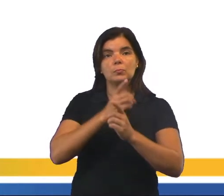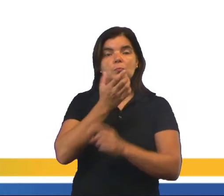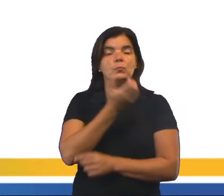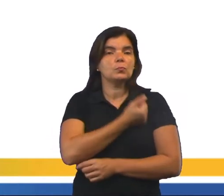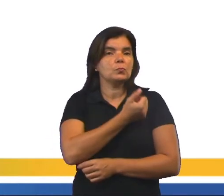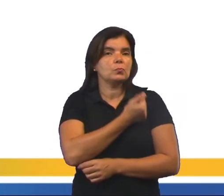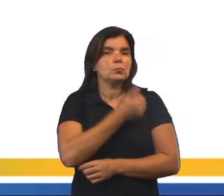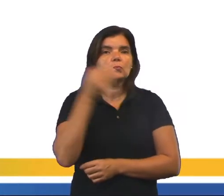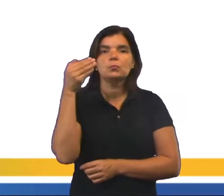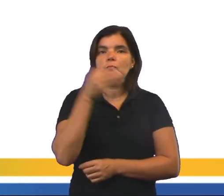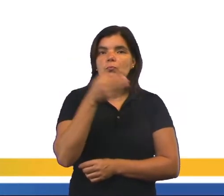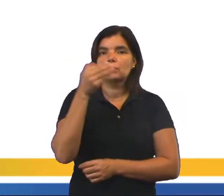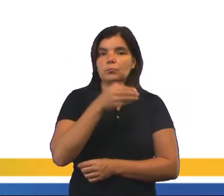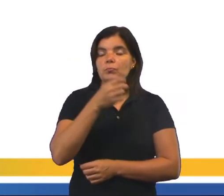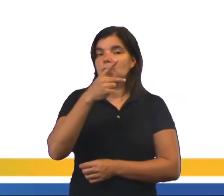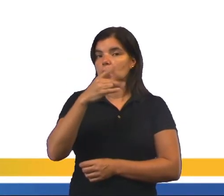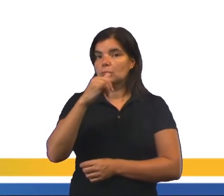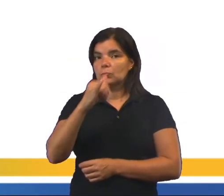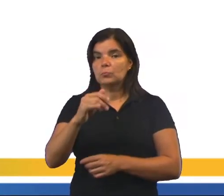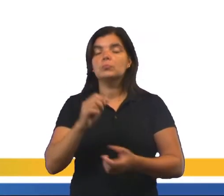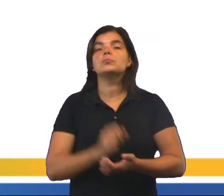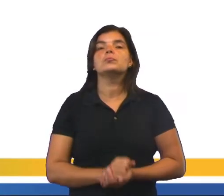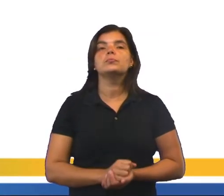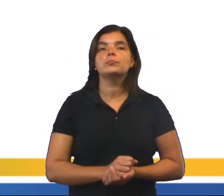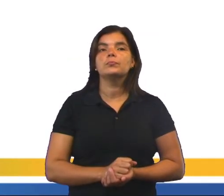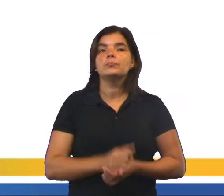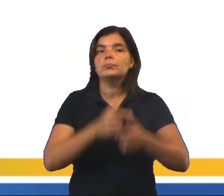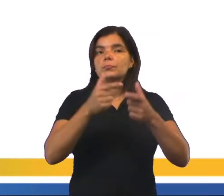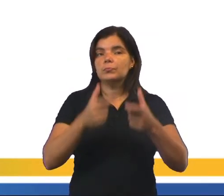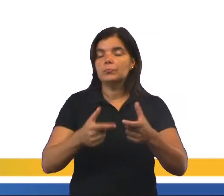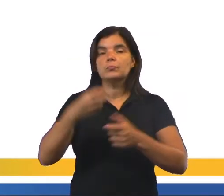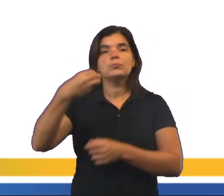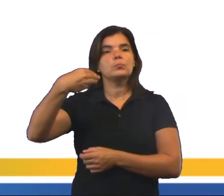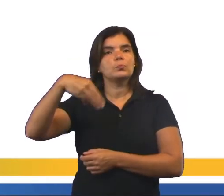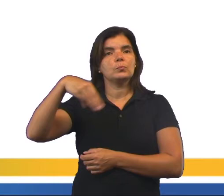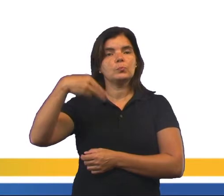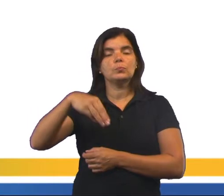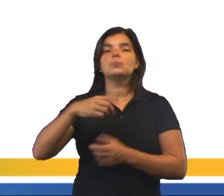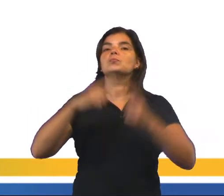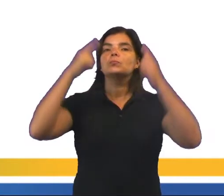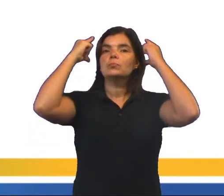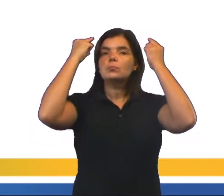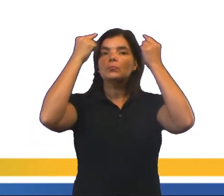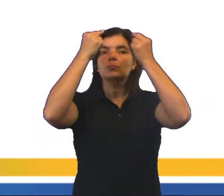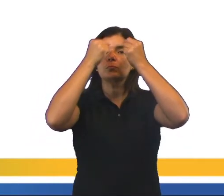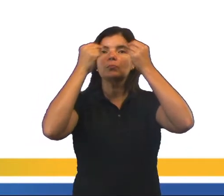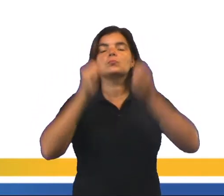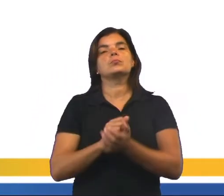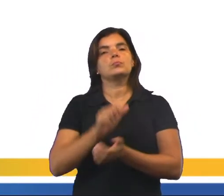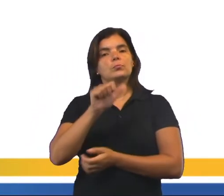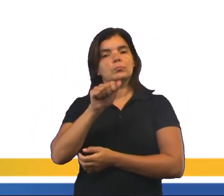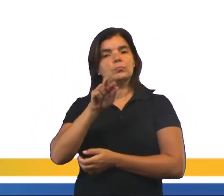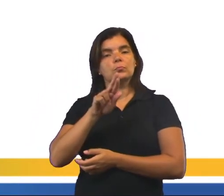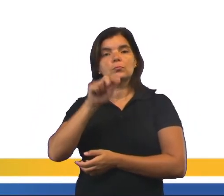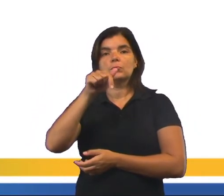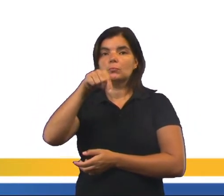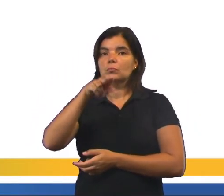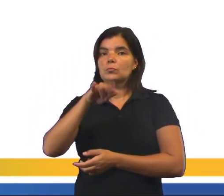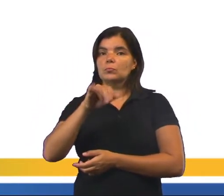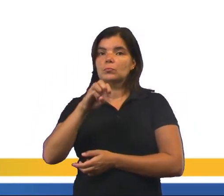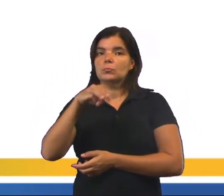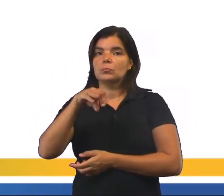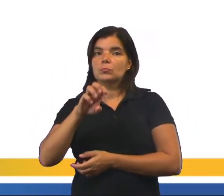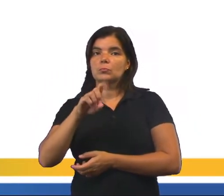número constante, ou seja, nosso é atribuída ao matemático grego Arquimedes. Na fórmula temos